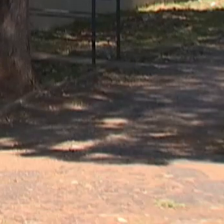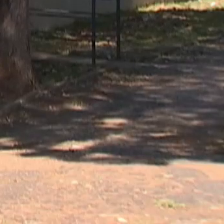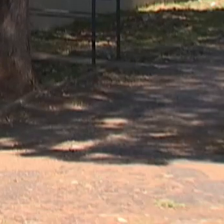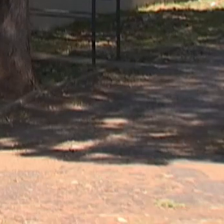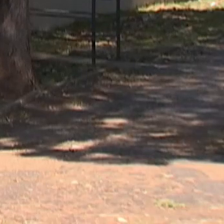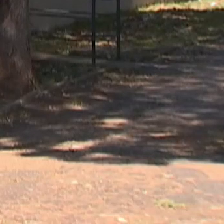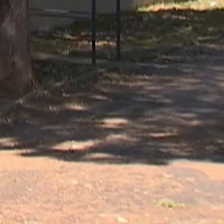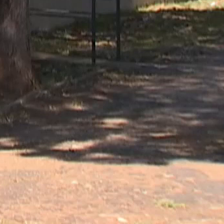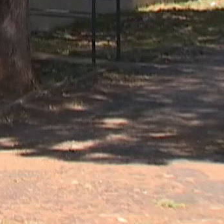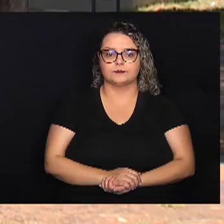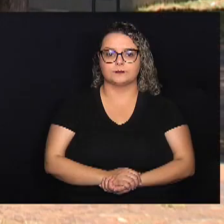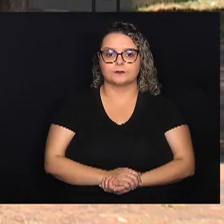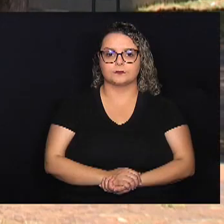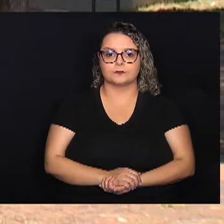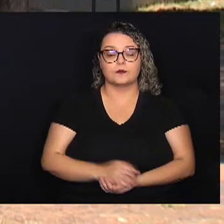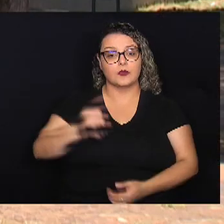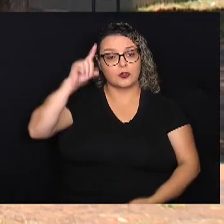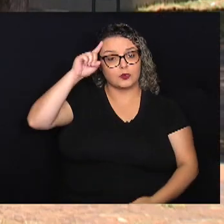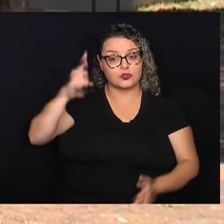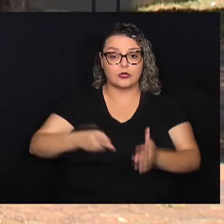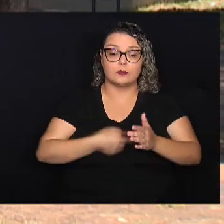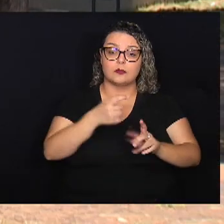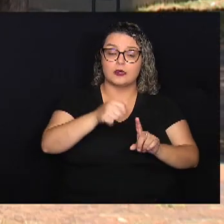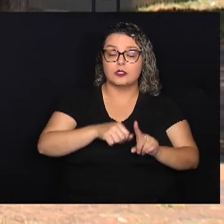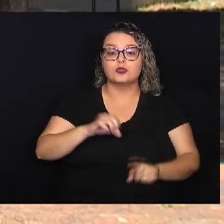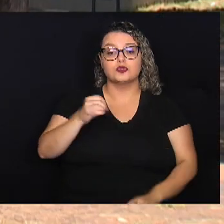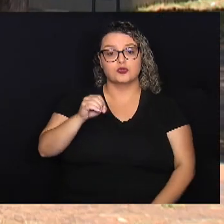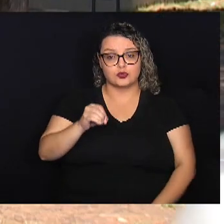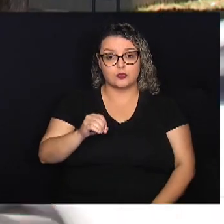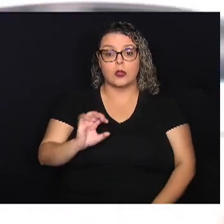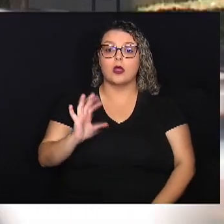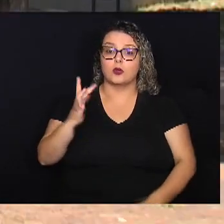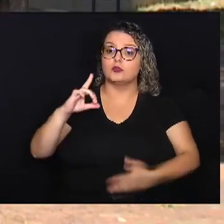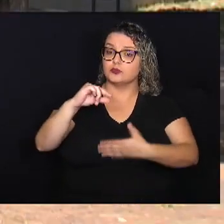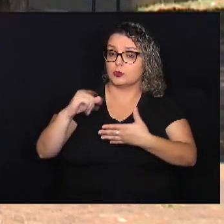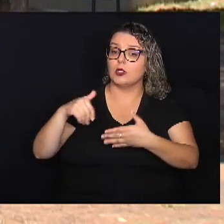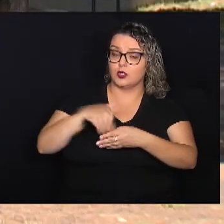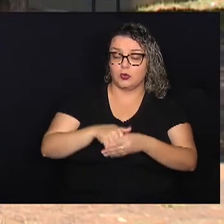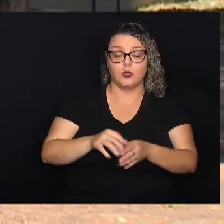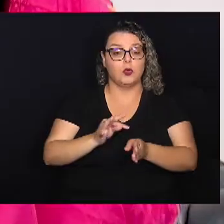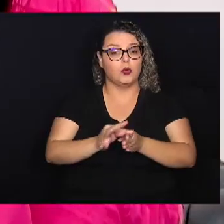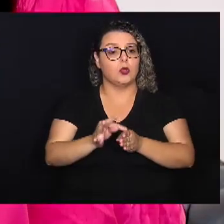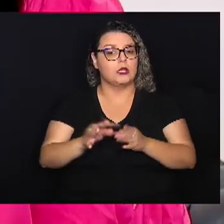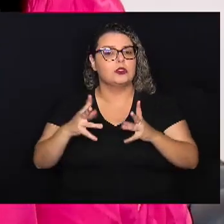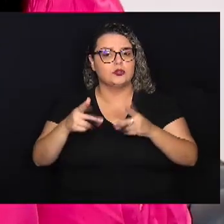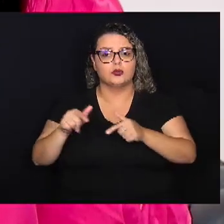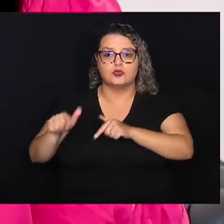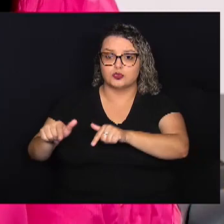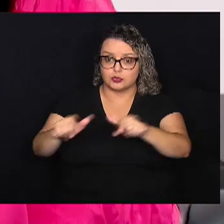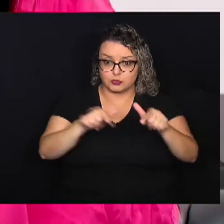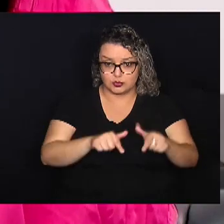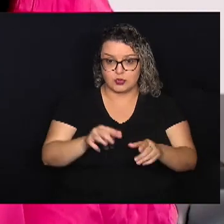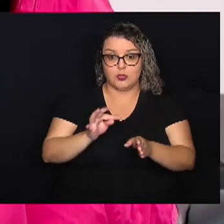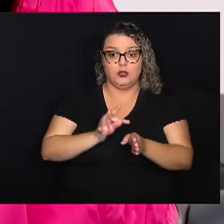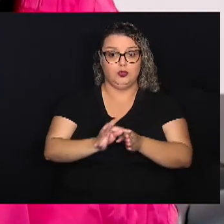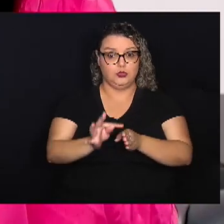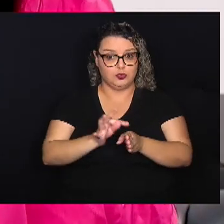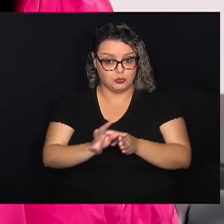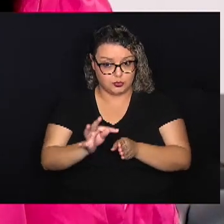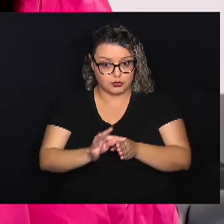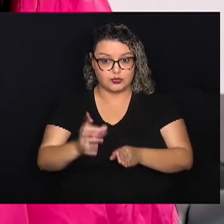No dia 1º de outubro acontecem as eleições para conselheiros tutelares em todo o território nacional. O Conselho Tutelar, ele